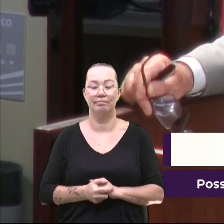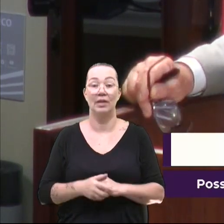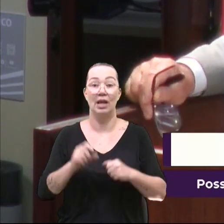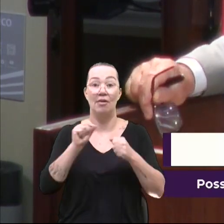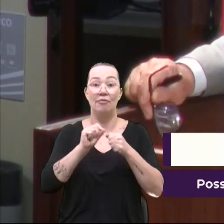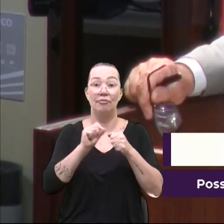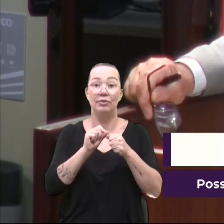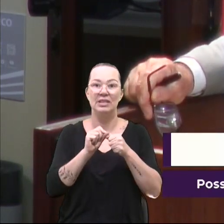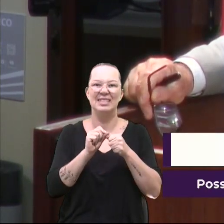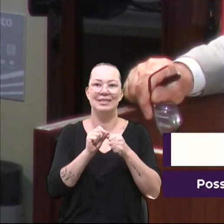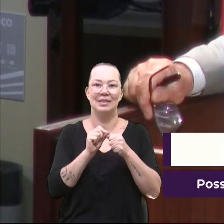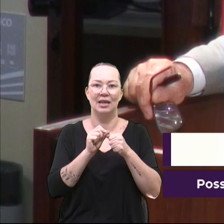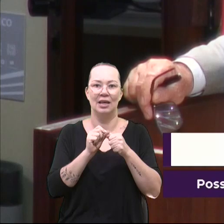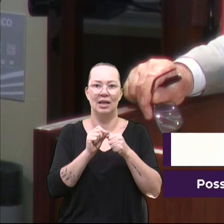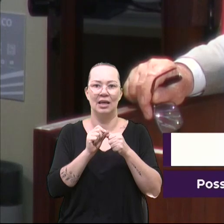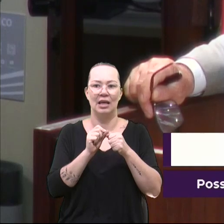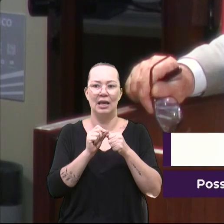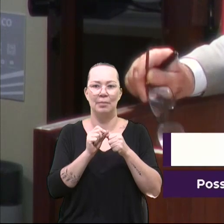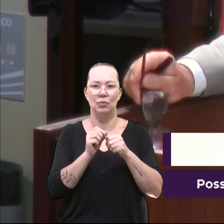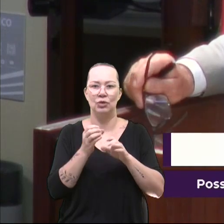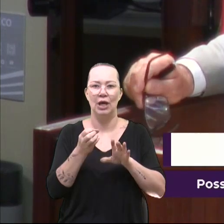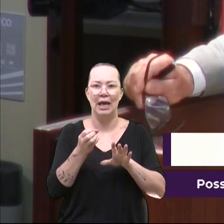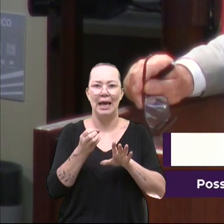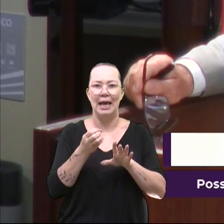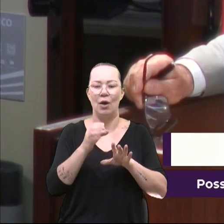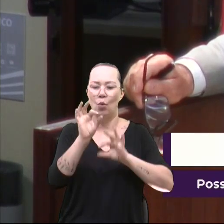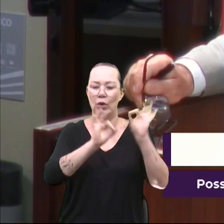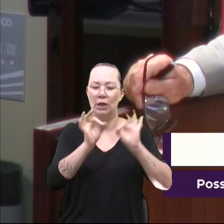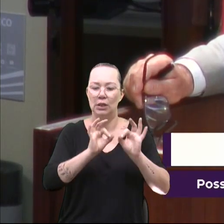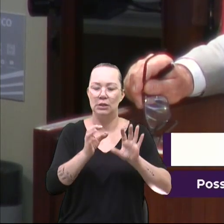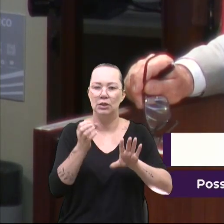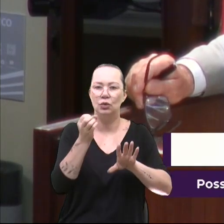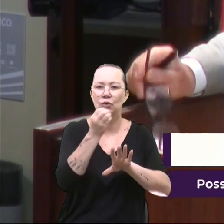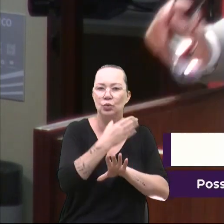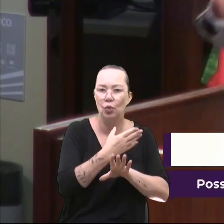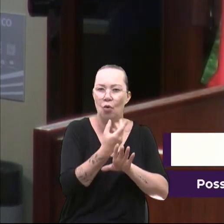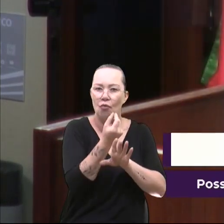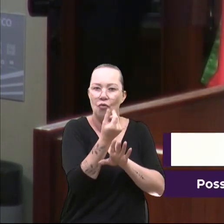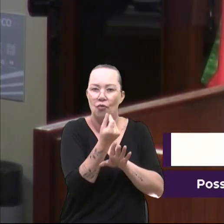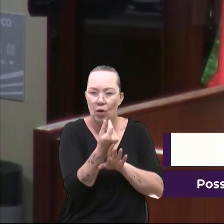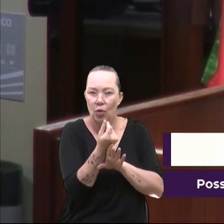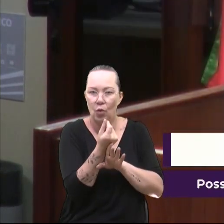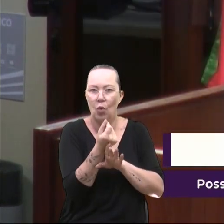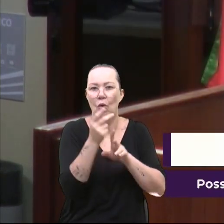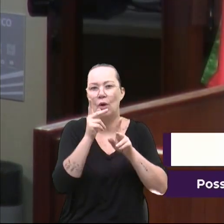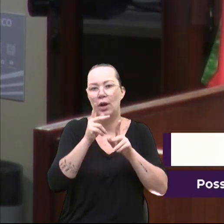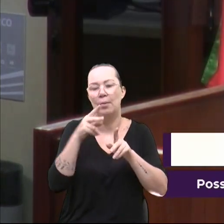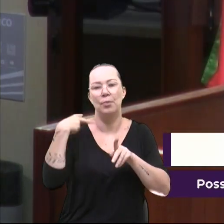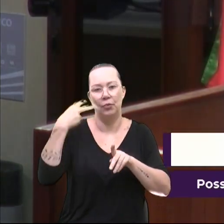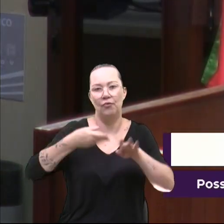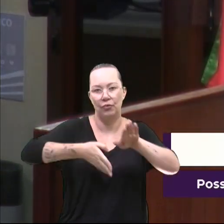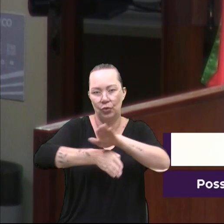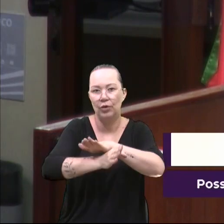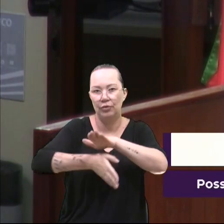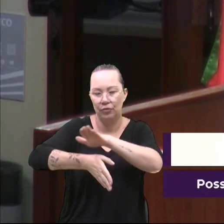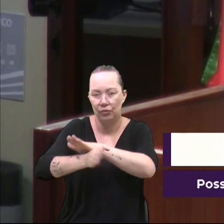Atualizamos as diárias que estavam defasadas há mais de 10 anos.